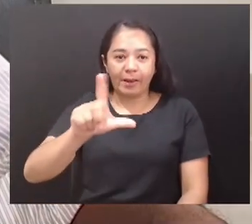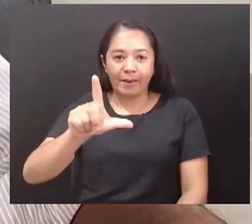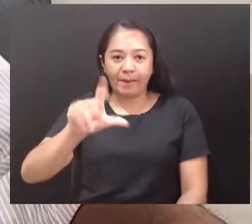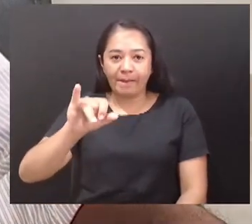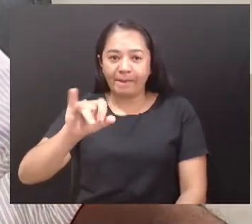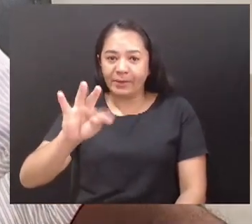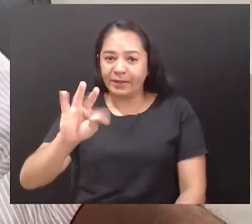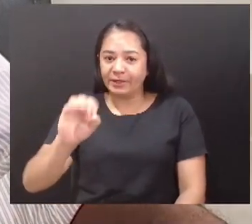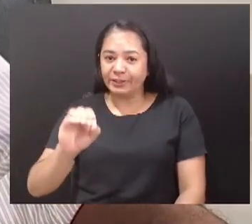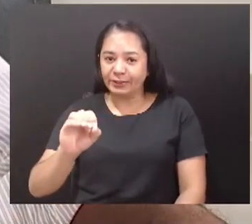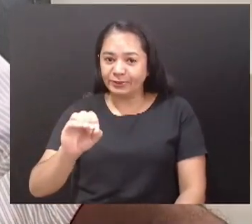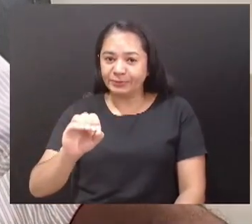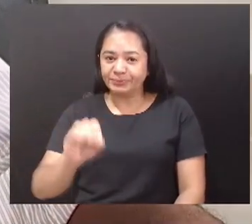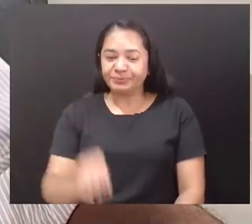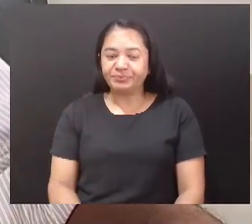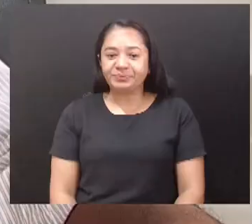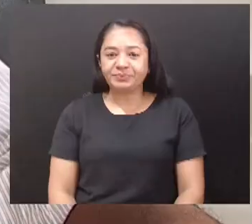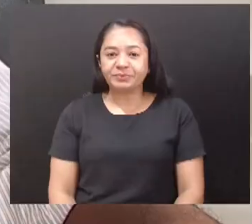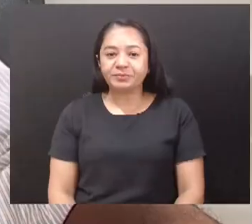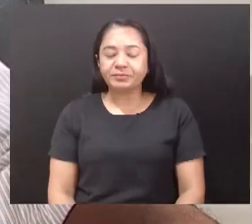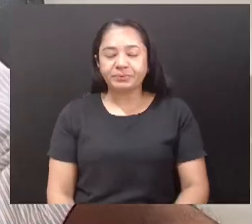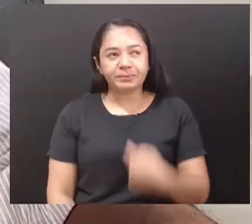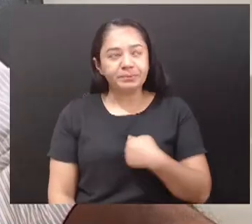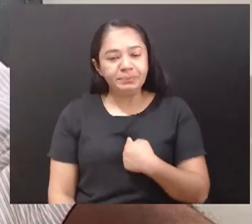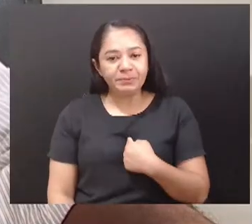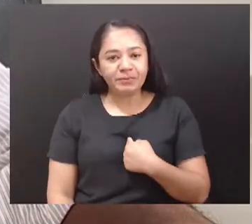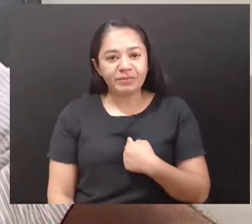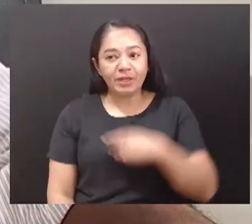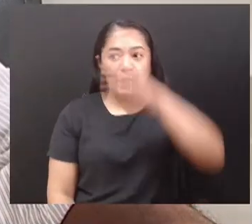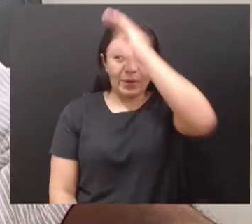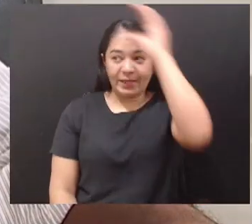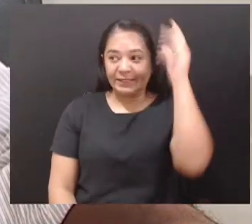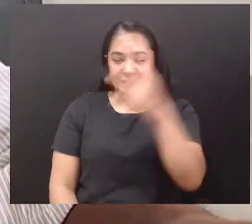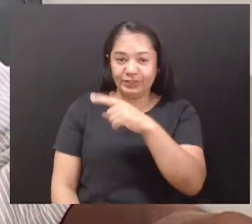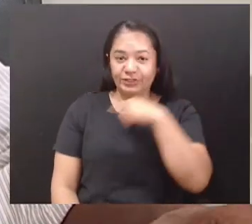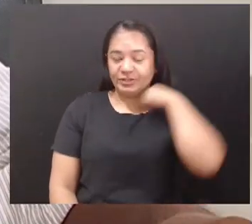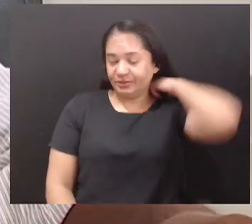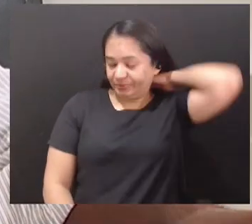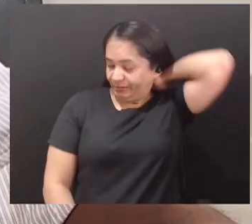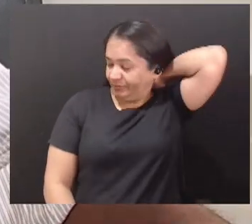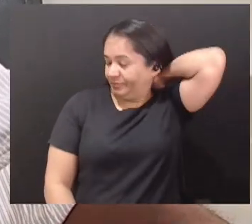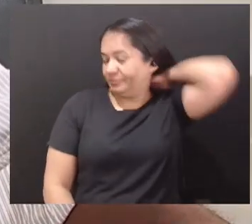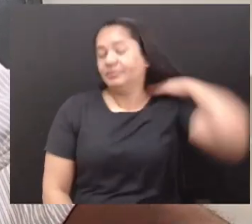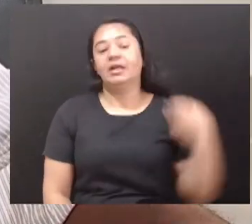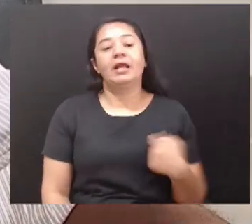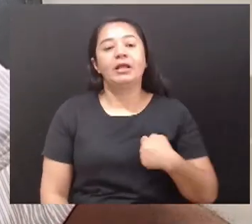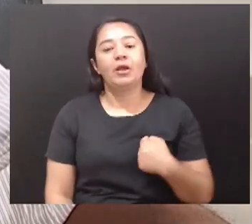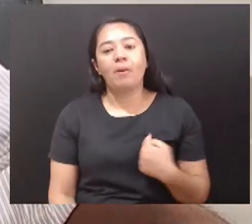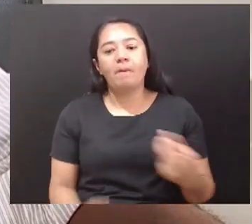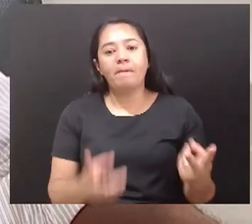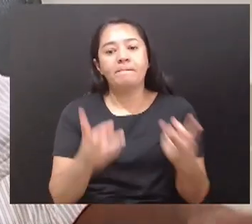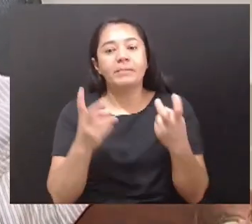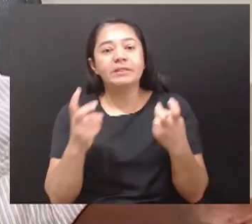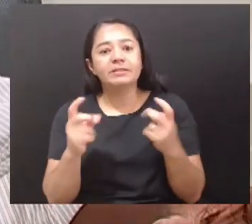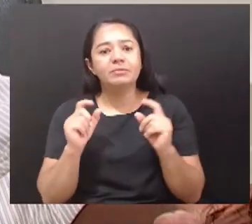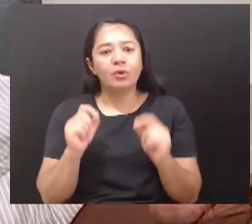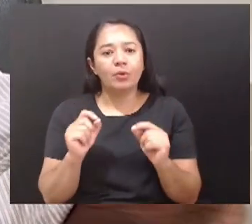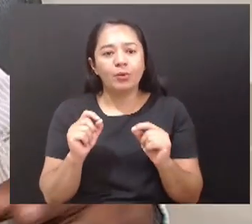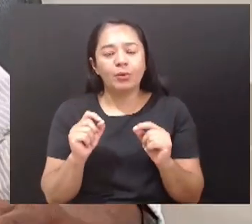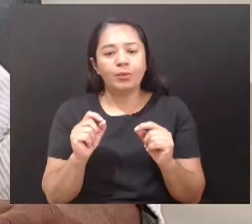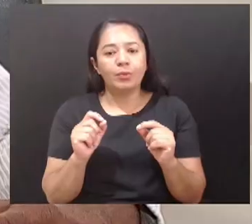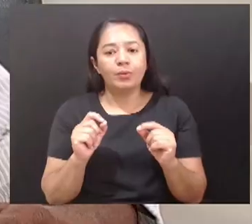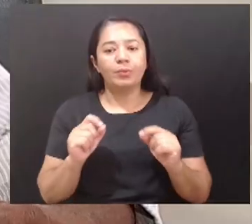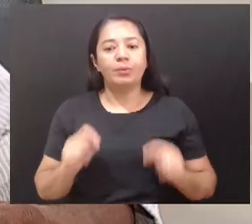não. Tá. Eu era cliente de lá. Tá. Aí eu percebia que